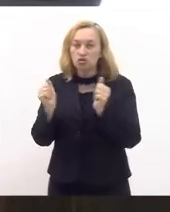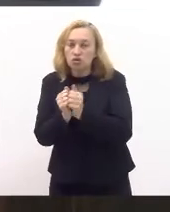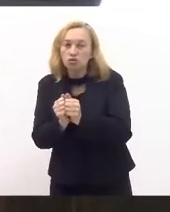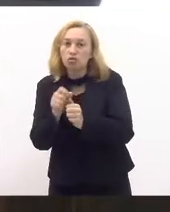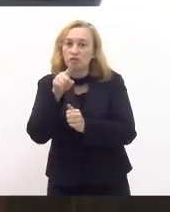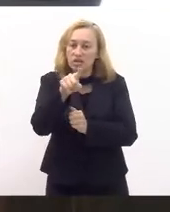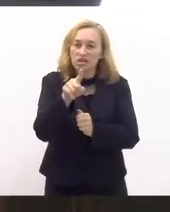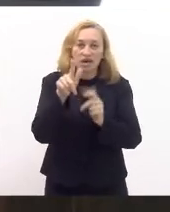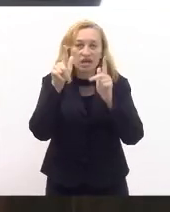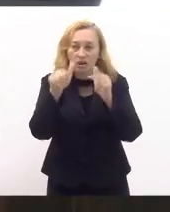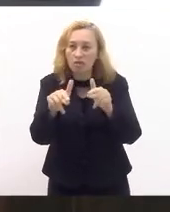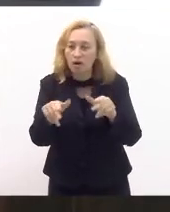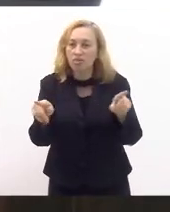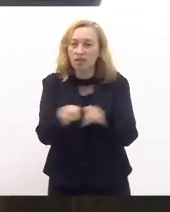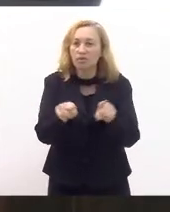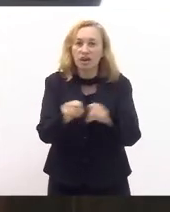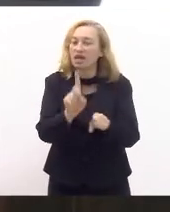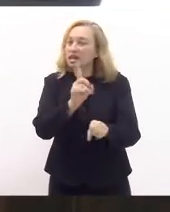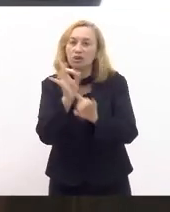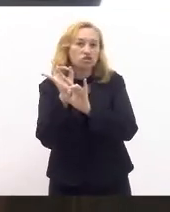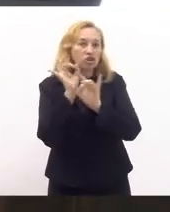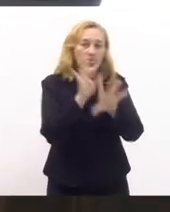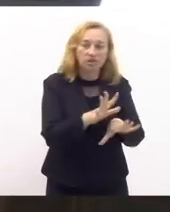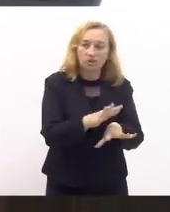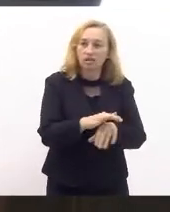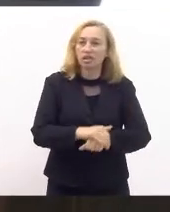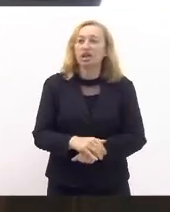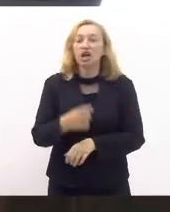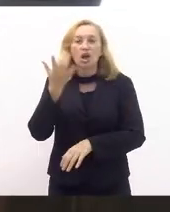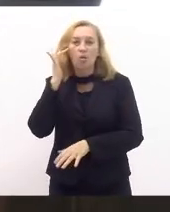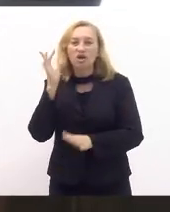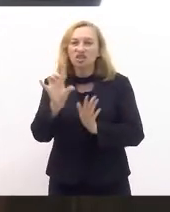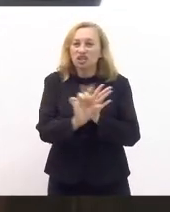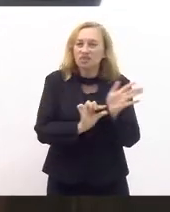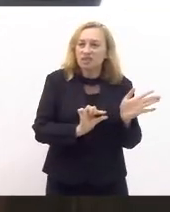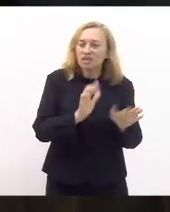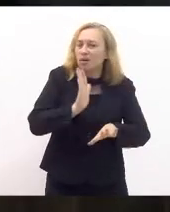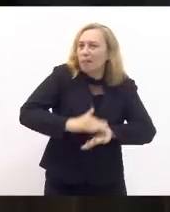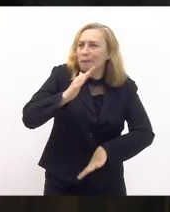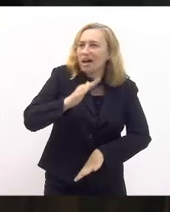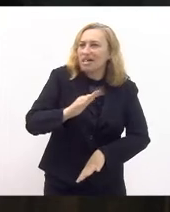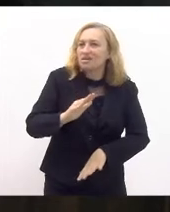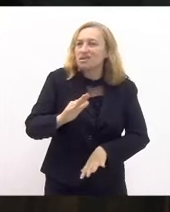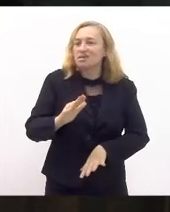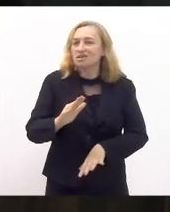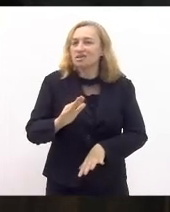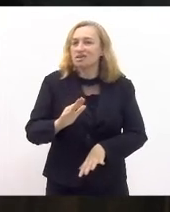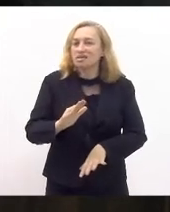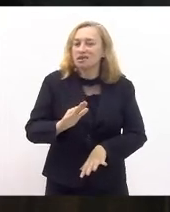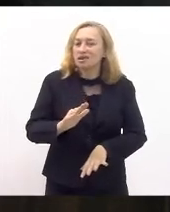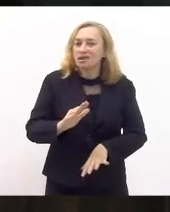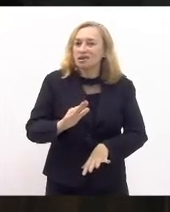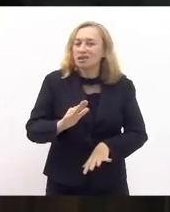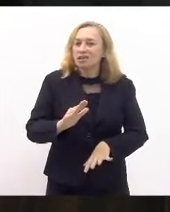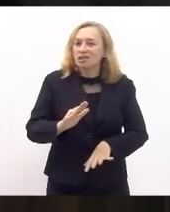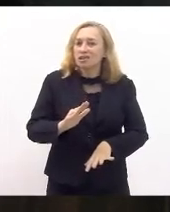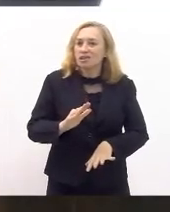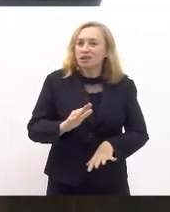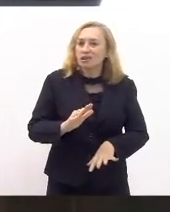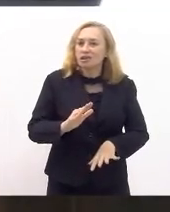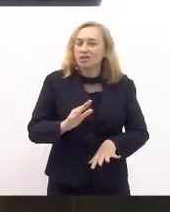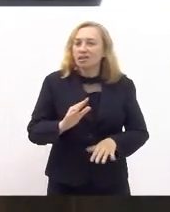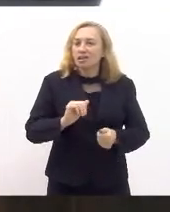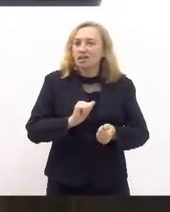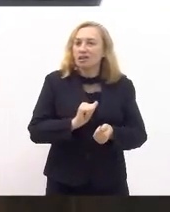e nem te desampararei. Eu acho que este versículo é o versículo mais adequado para a sua pessoa. A tua caminhada é muito